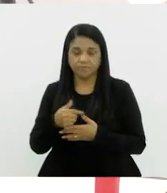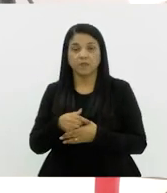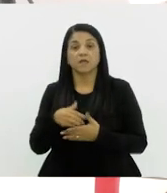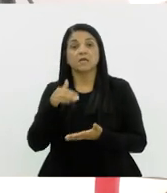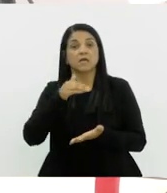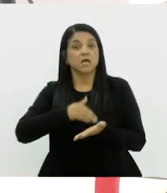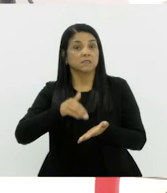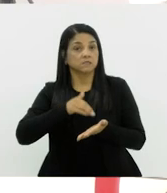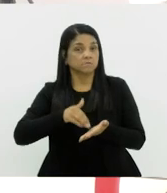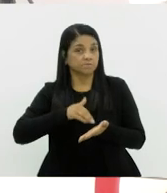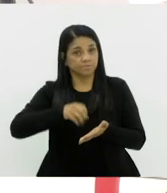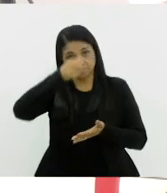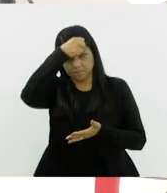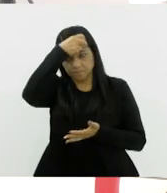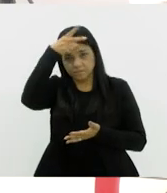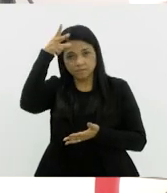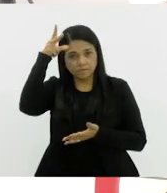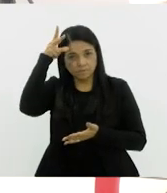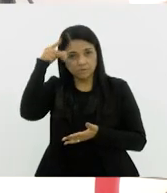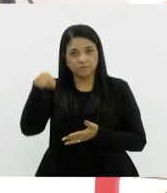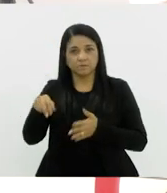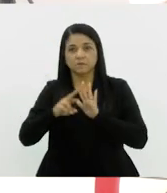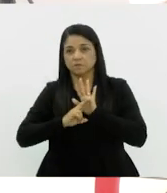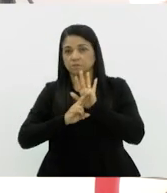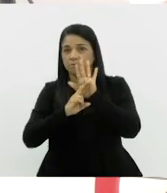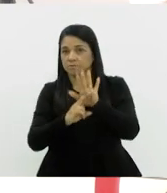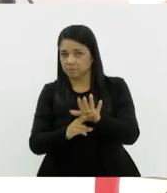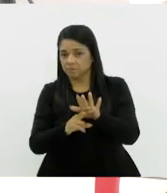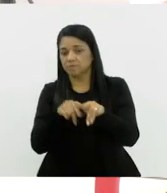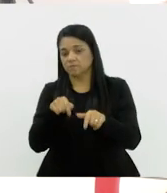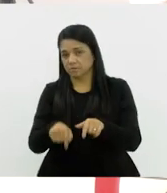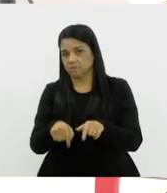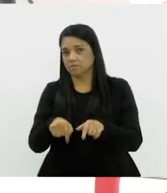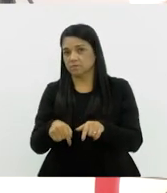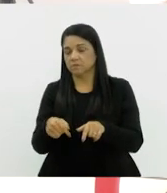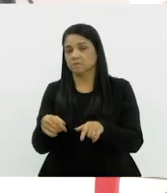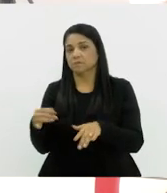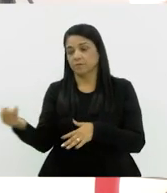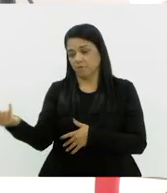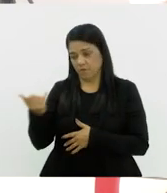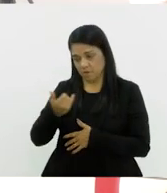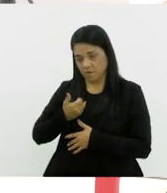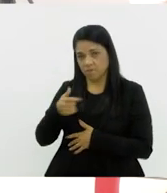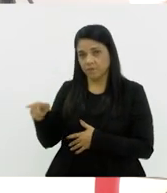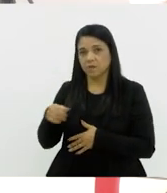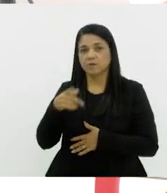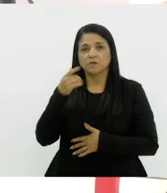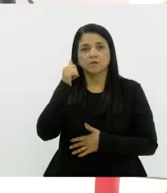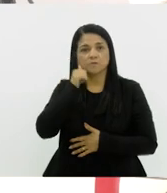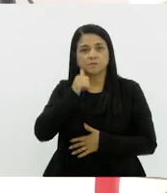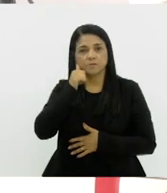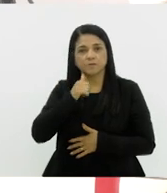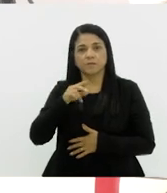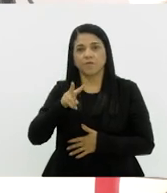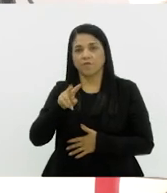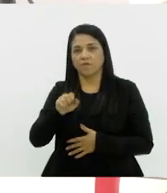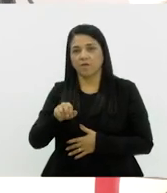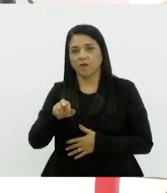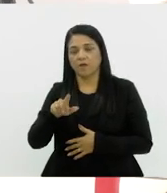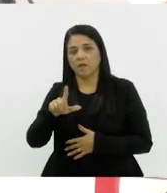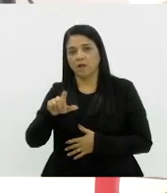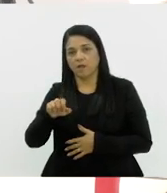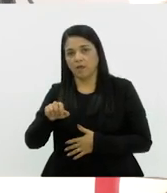Municipal está aqui representada, fui informado agora, pela senhora Valéria